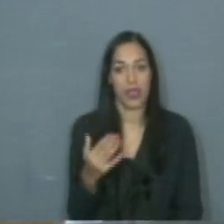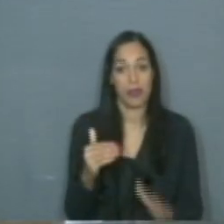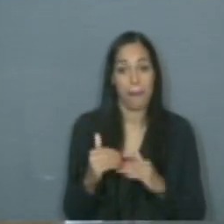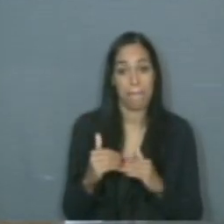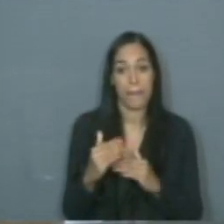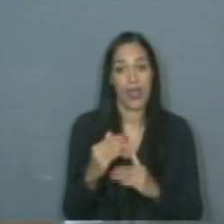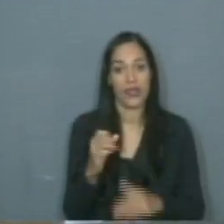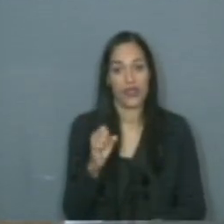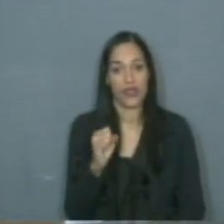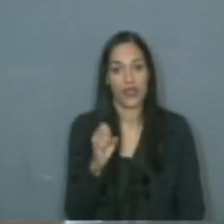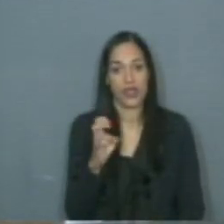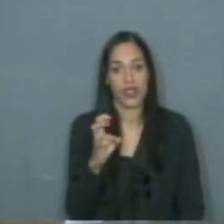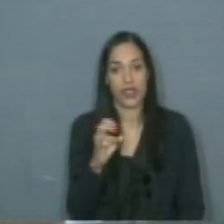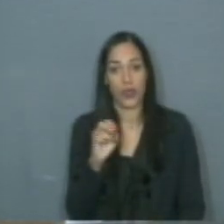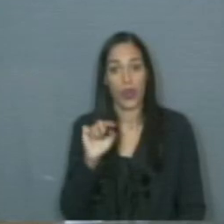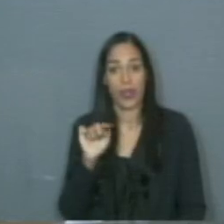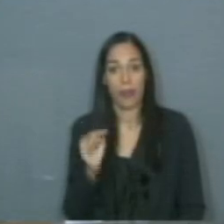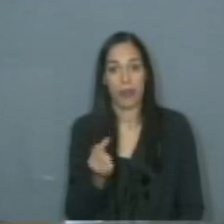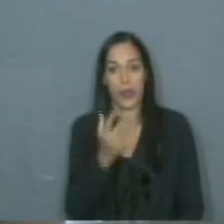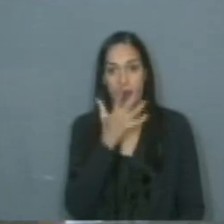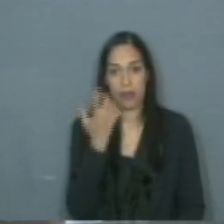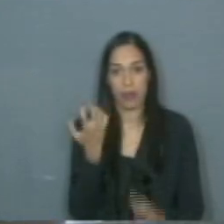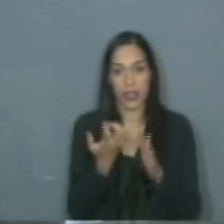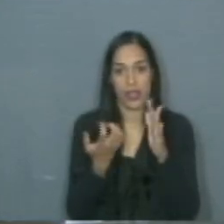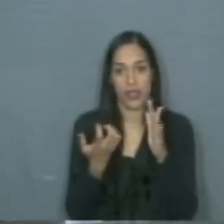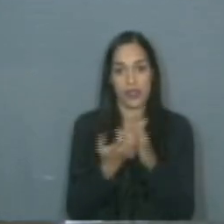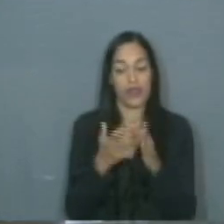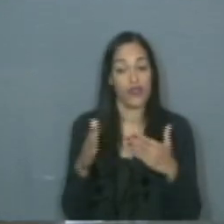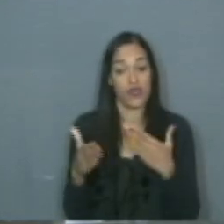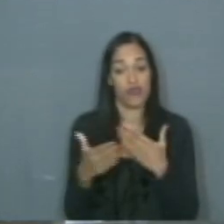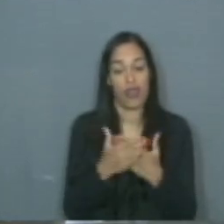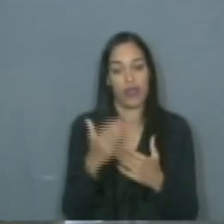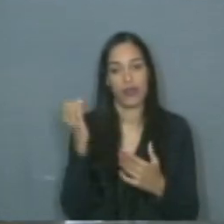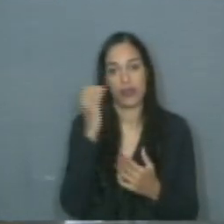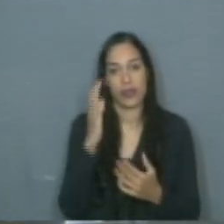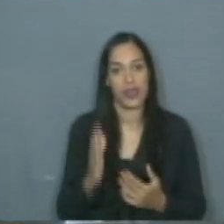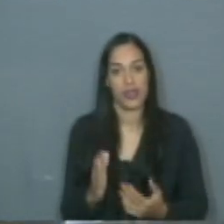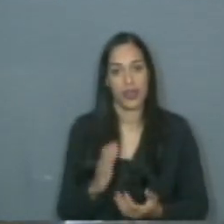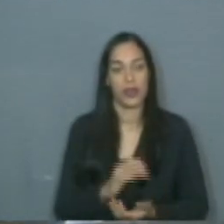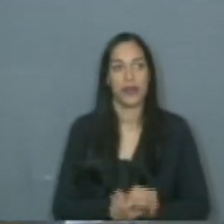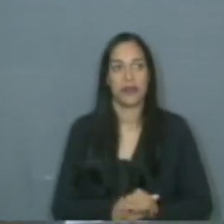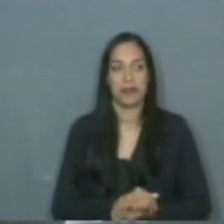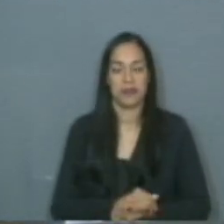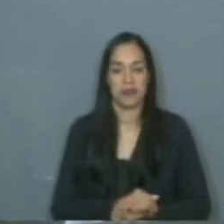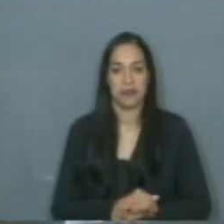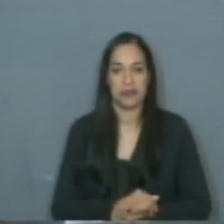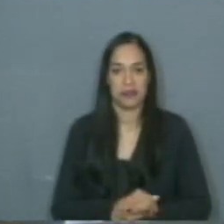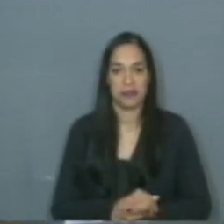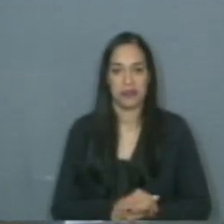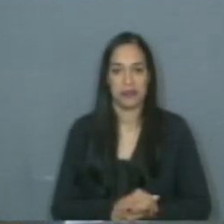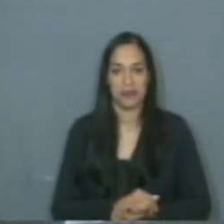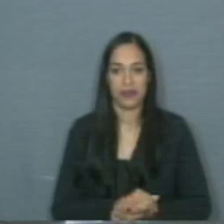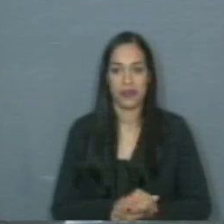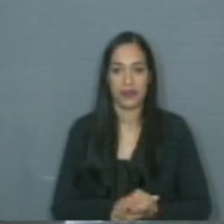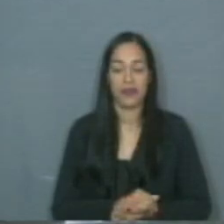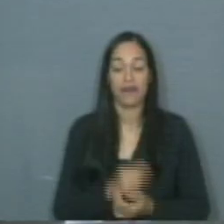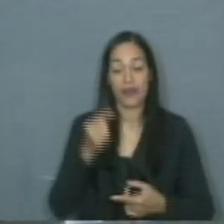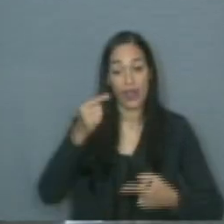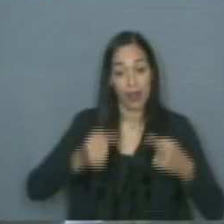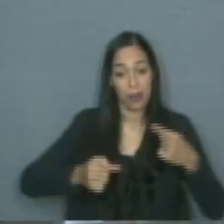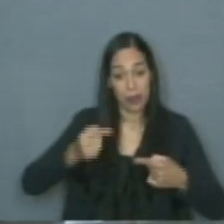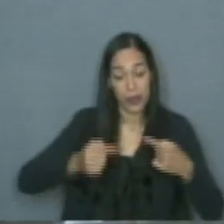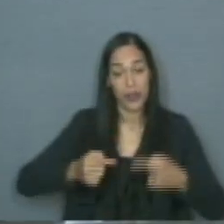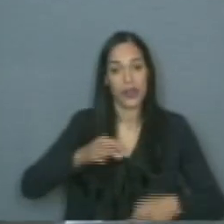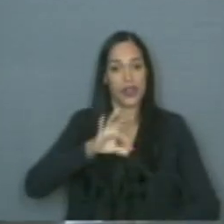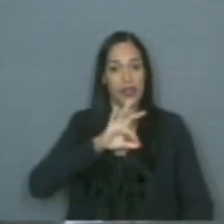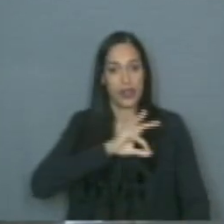850 mil empresas fecharam aqui no nosso país. Isso é resultado de quê? Das políticas